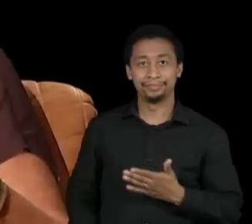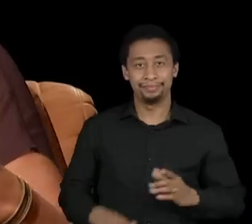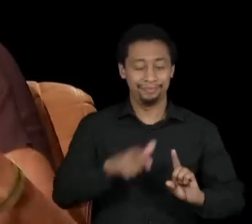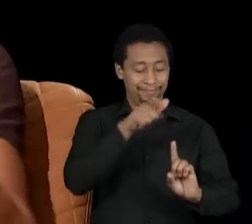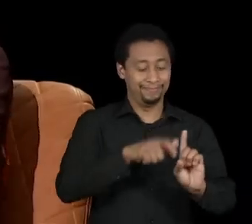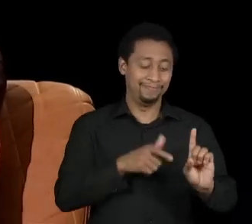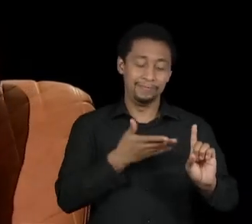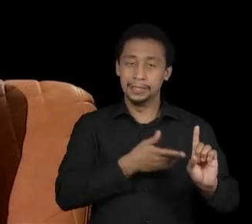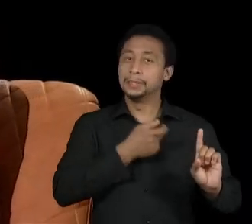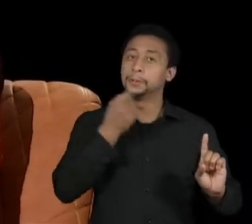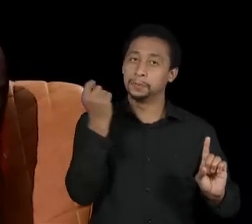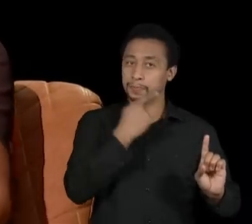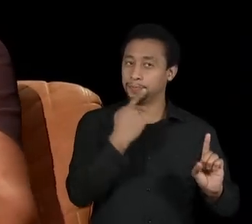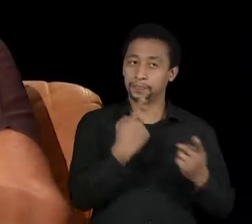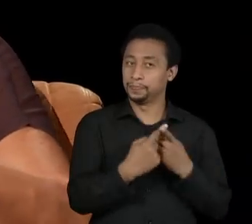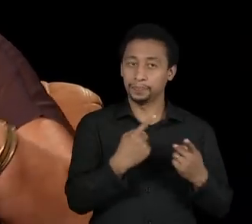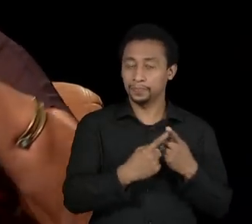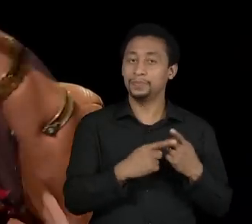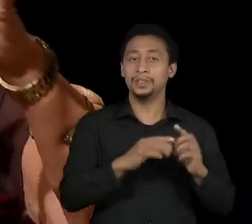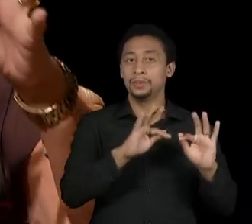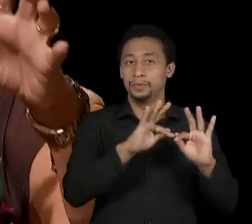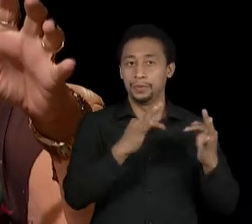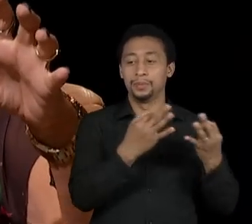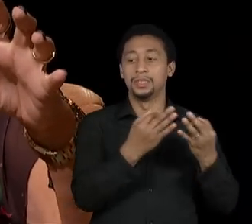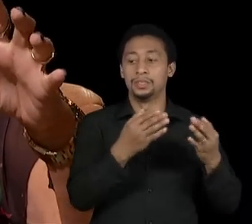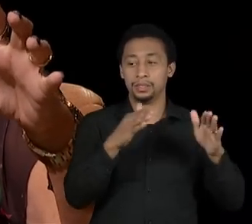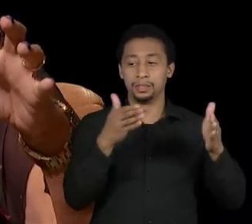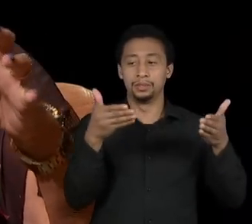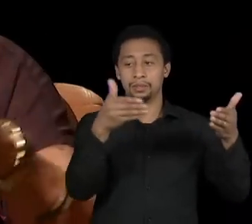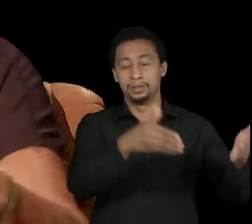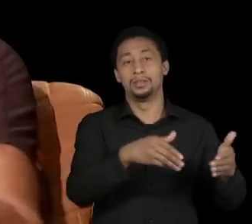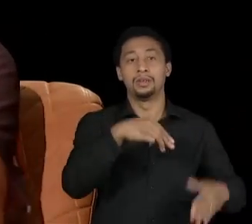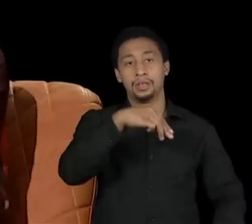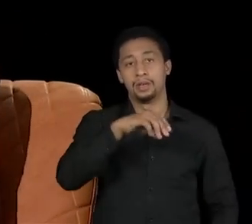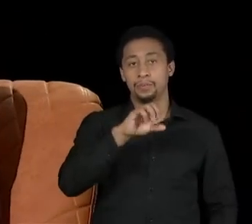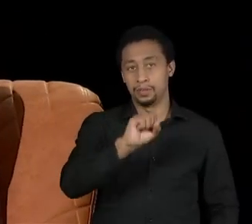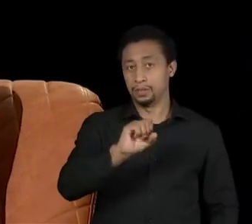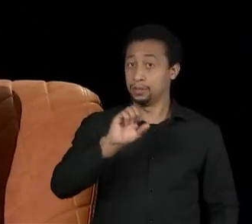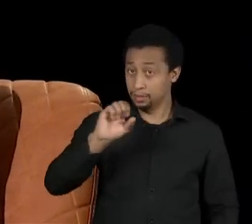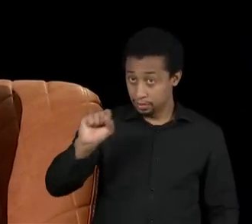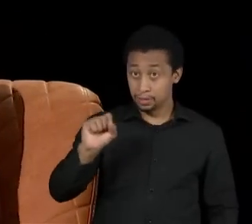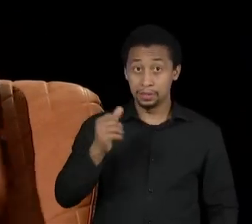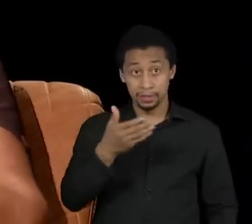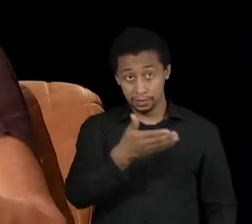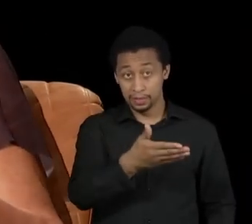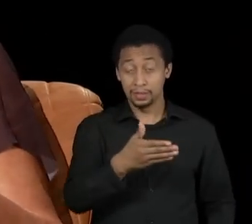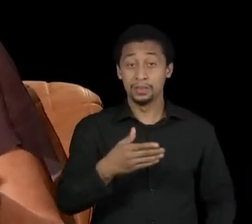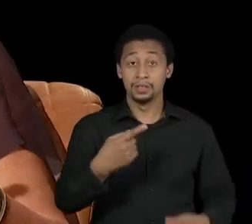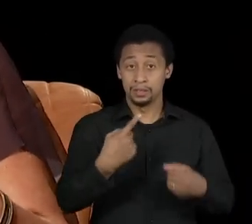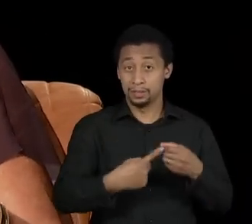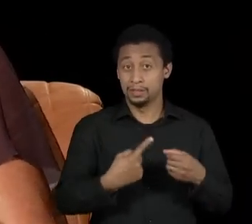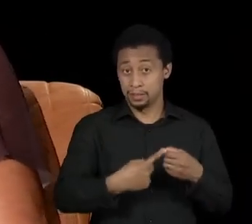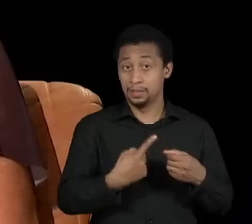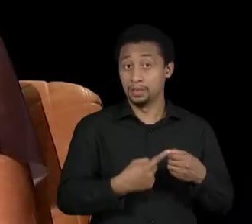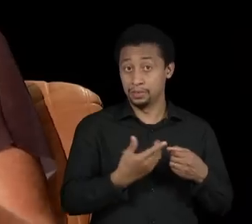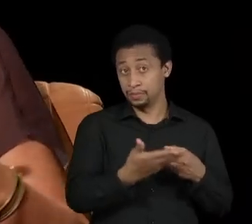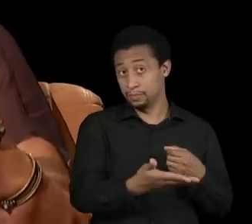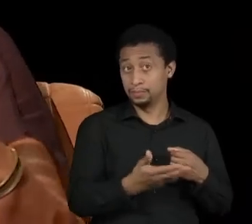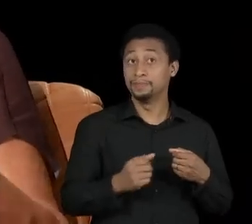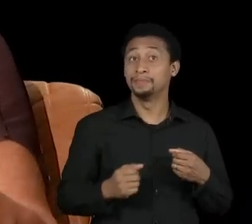família que chega a Michigan, do interior dos Estados Unidos, chega à cidade de Michigan e